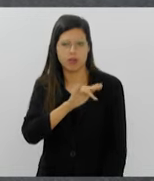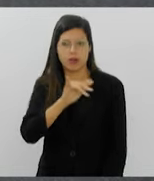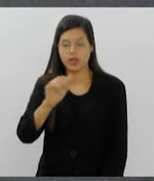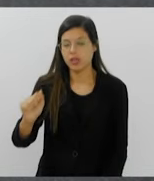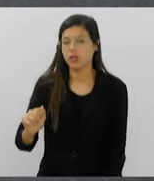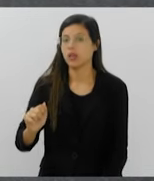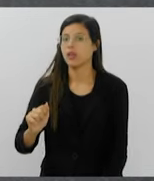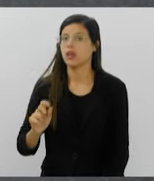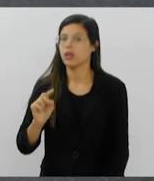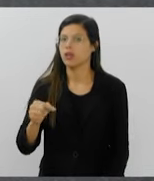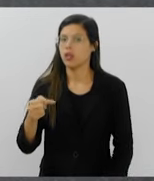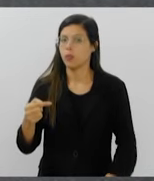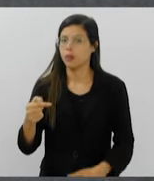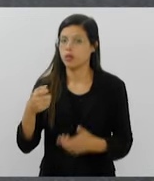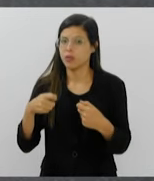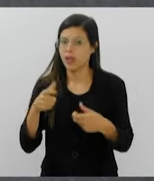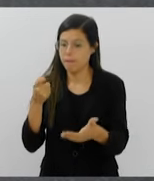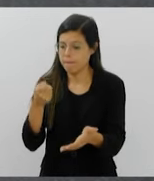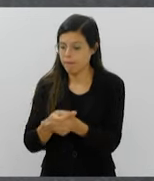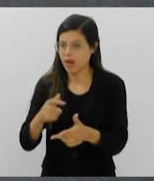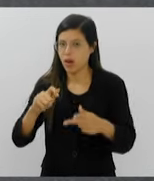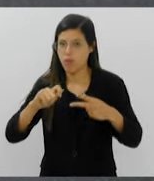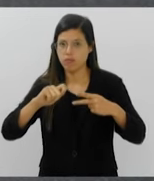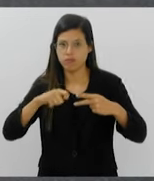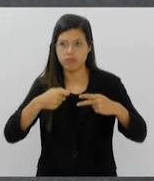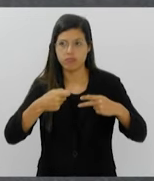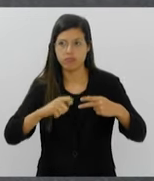depois ele faz um PIX para uma entidade privada.